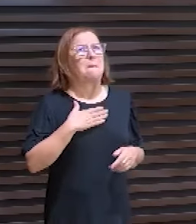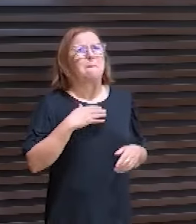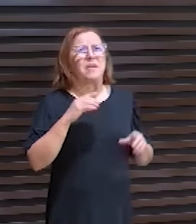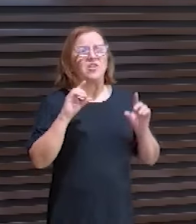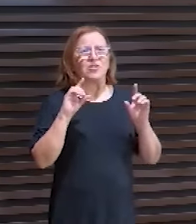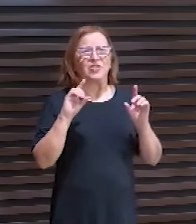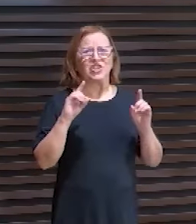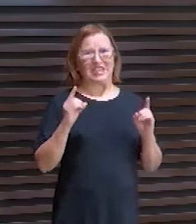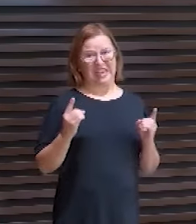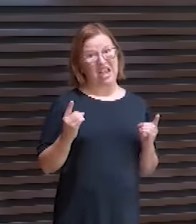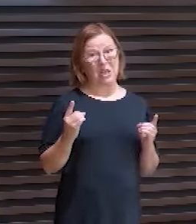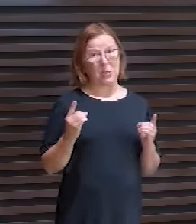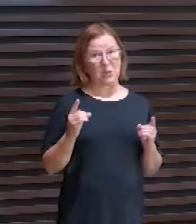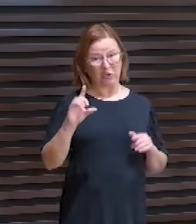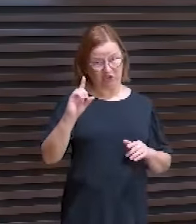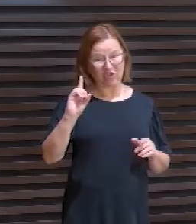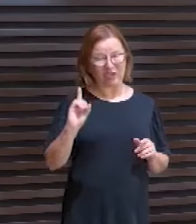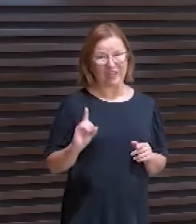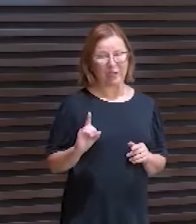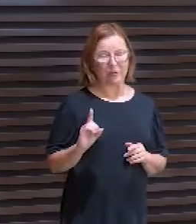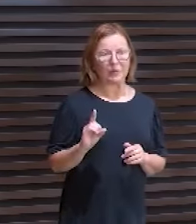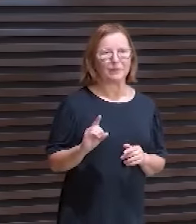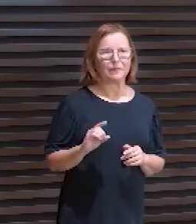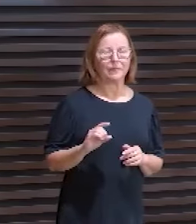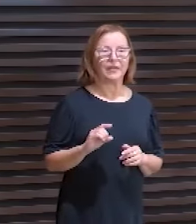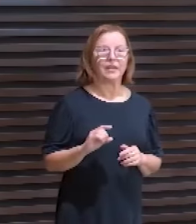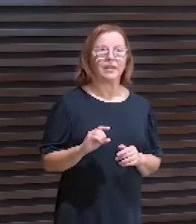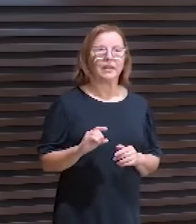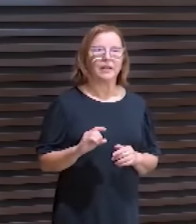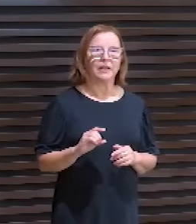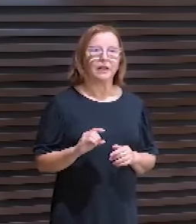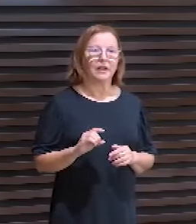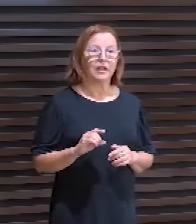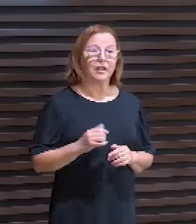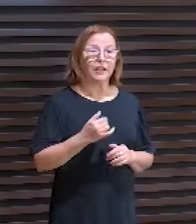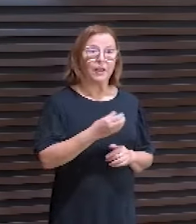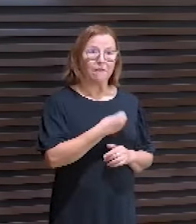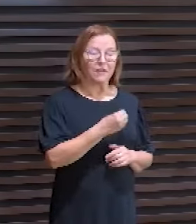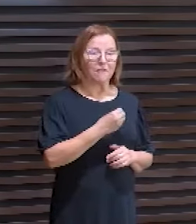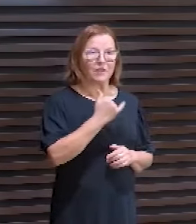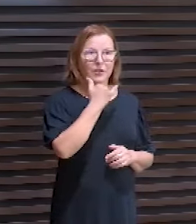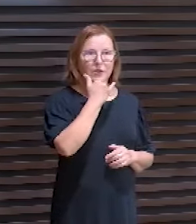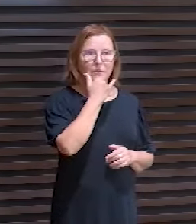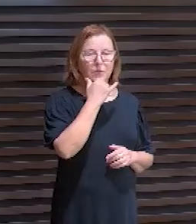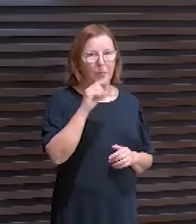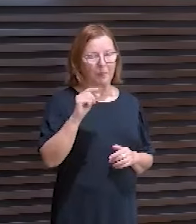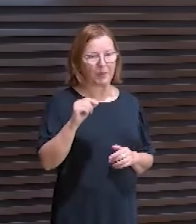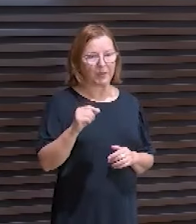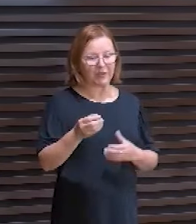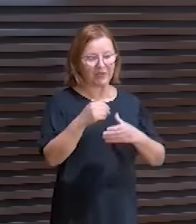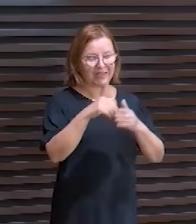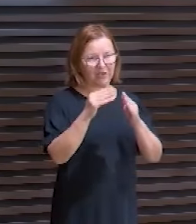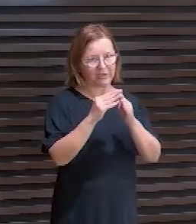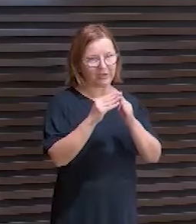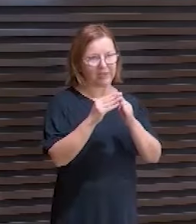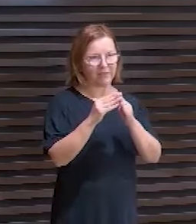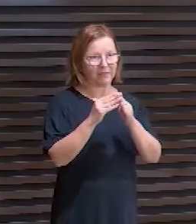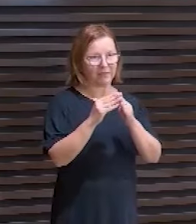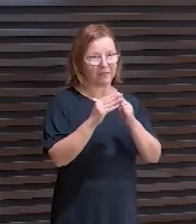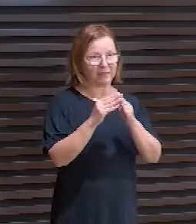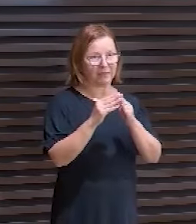perdoar pedir perdão viver o perdão dentro de casa é você pegar todos os seus